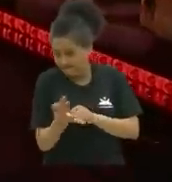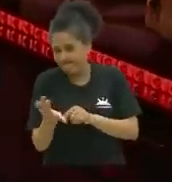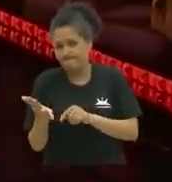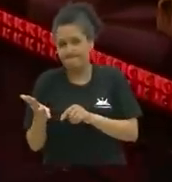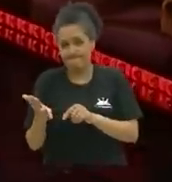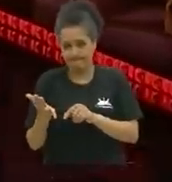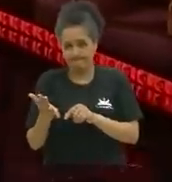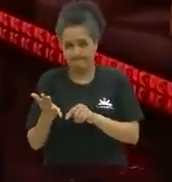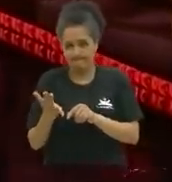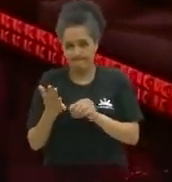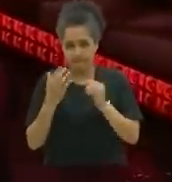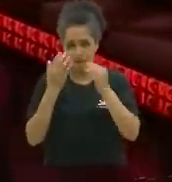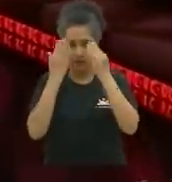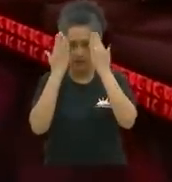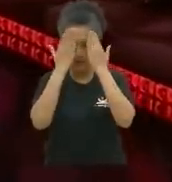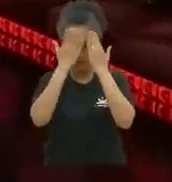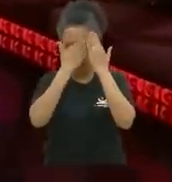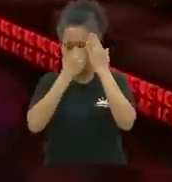desfigurados